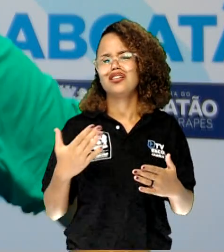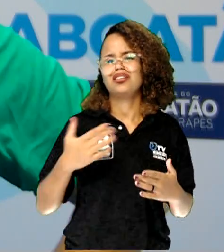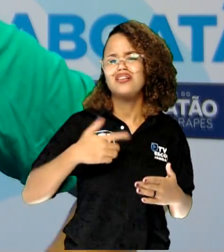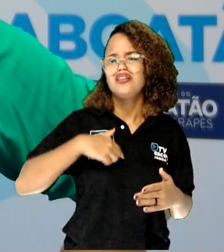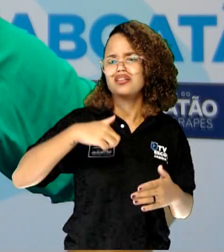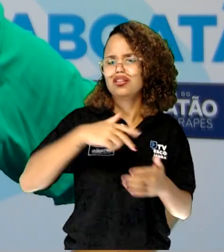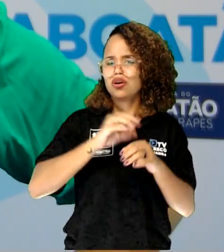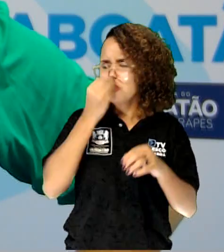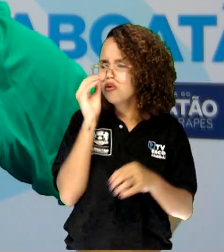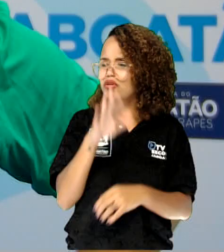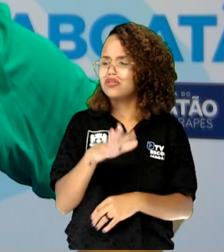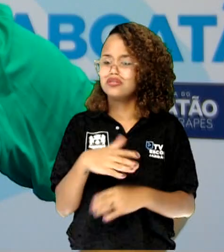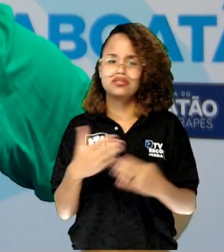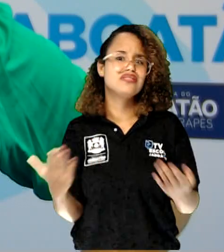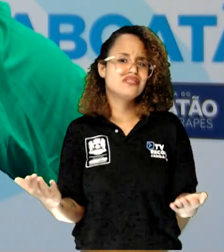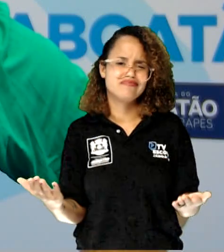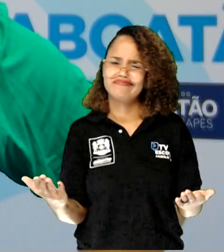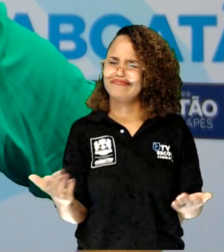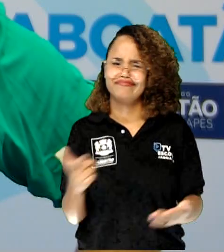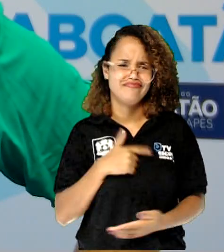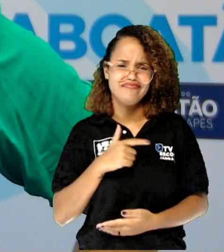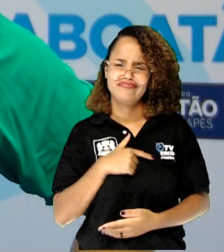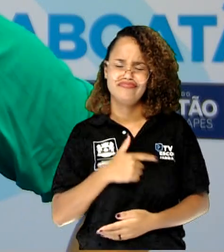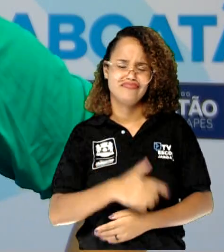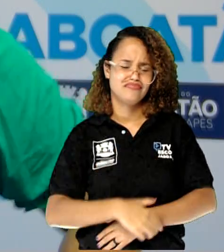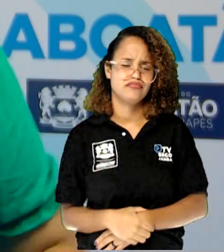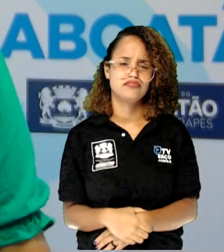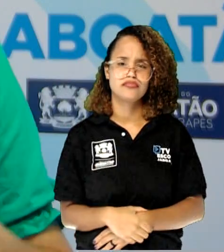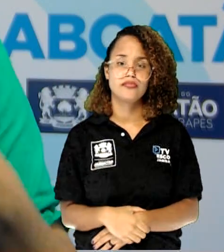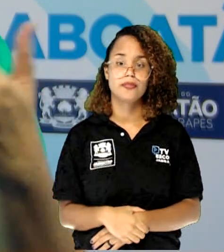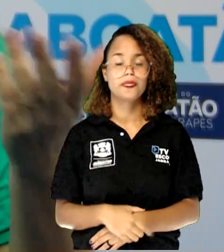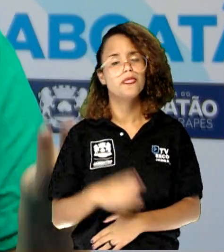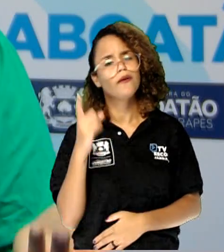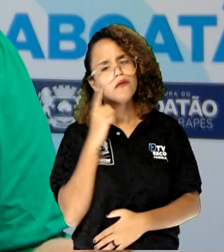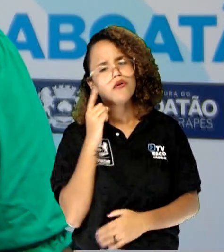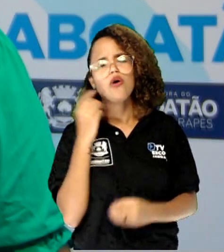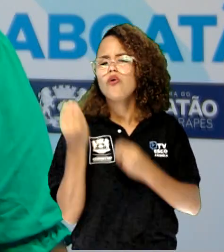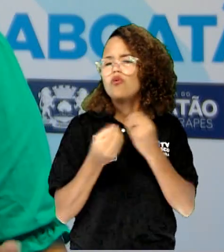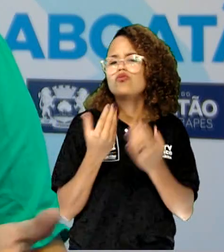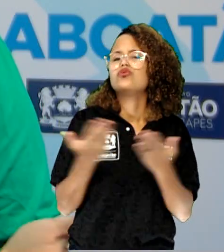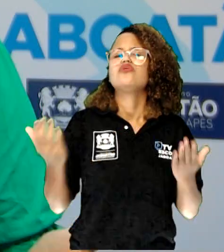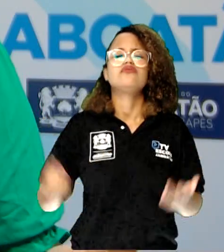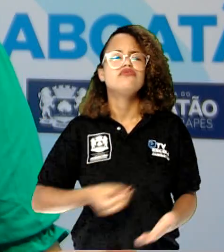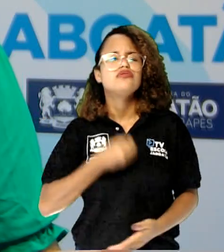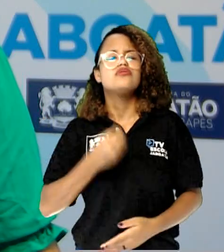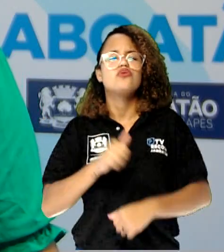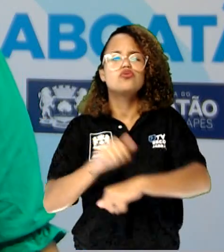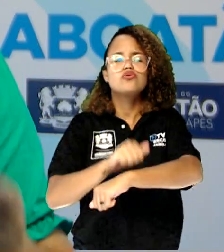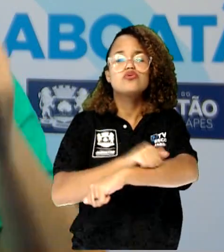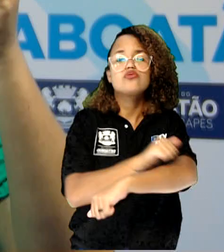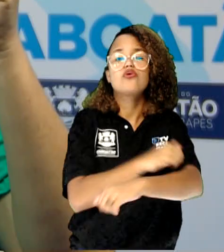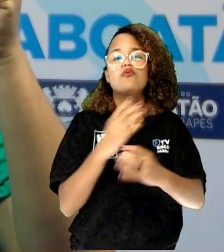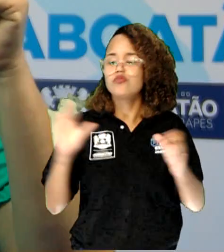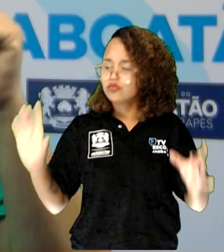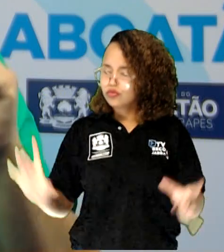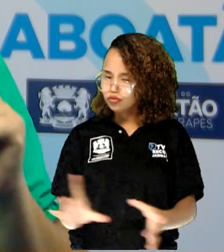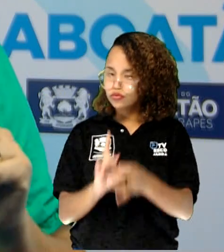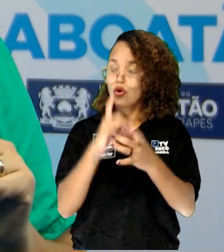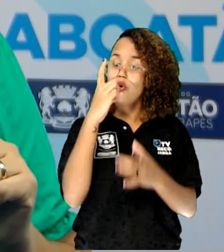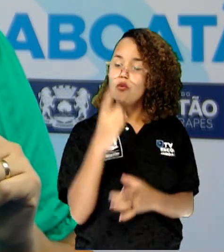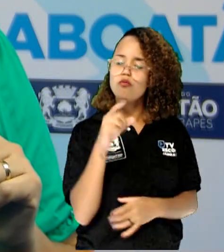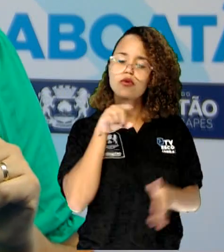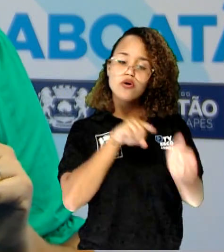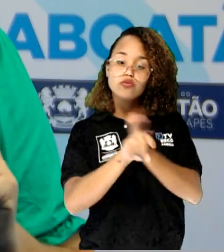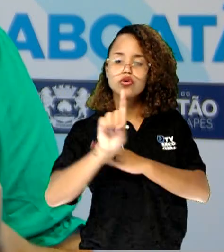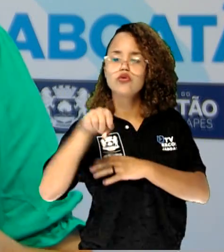outros. Isto é deselegante. Vejam como nós vivemos, os sapos são muito unidos. Um pergunta,